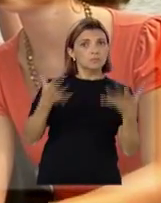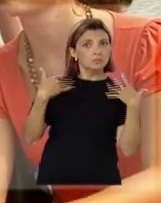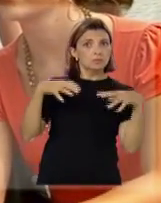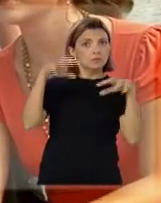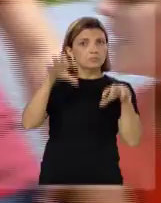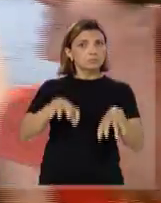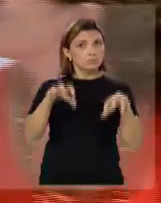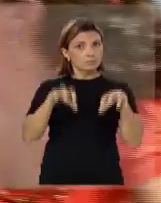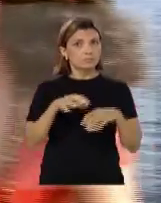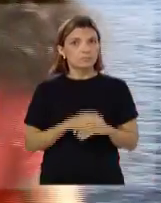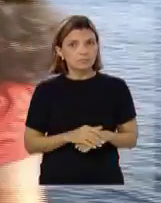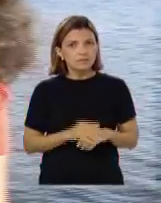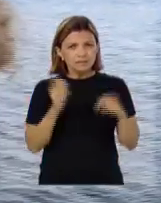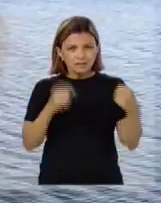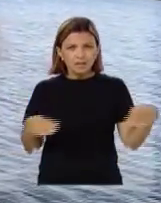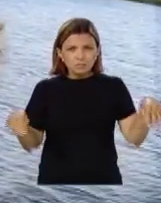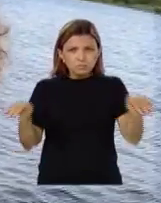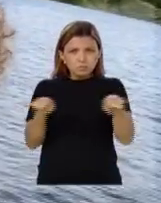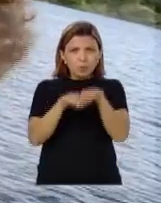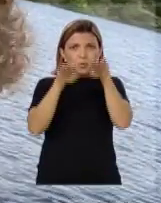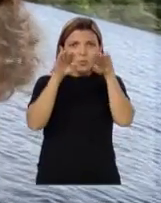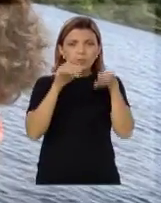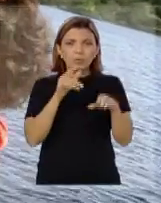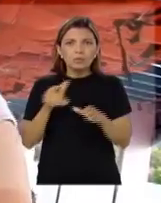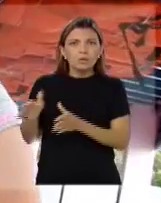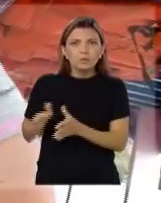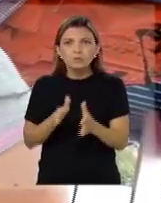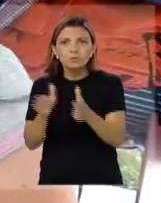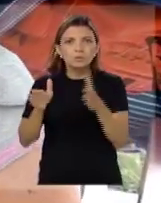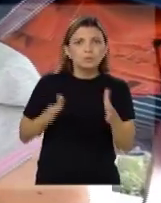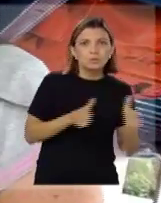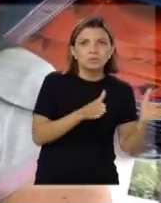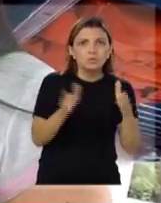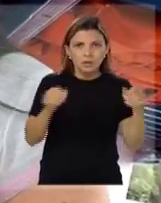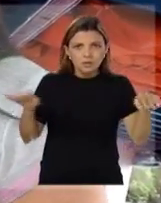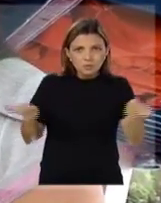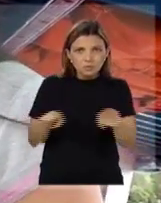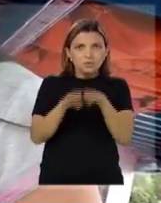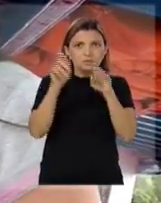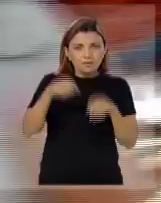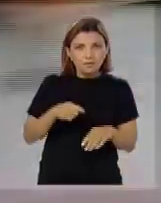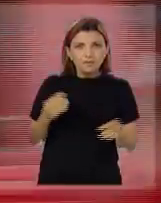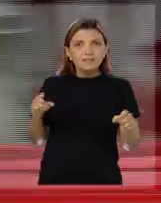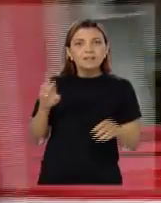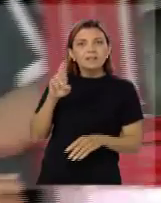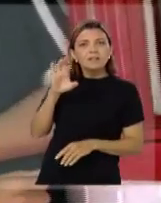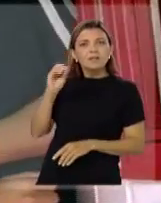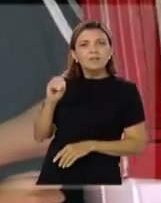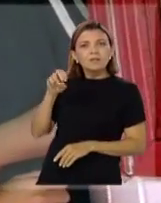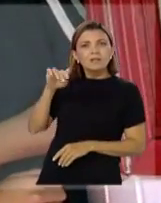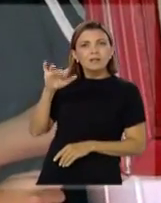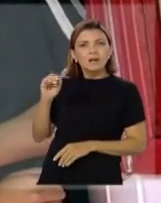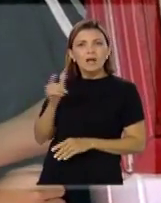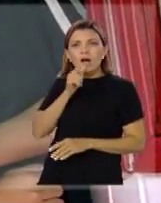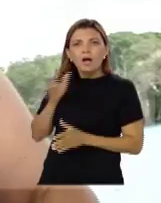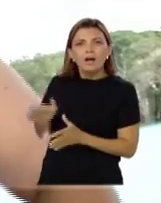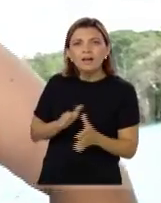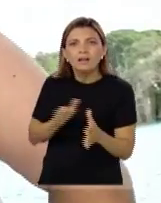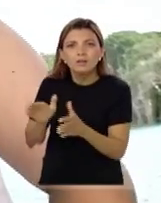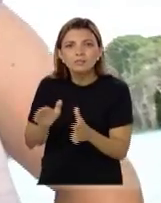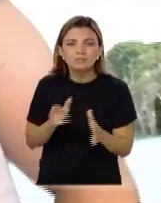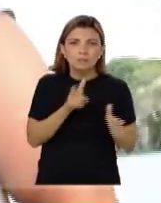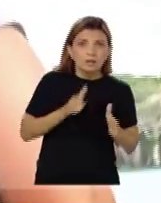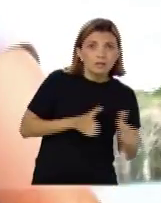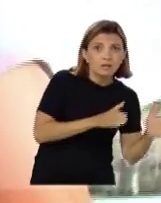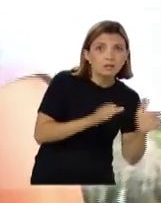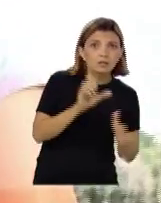o verão chuvoso. A gente vai conseguir ver o encontro das águas antes da chuva? Ah, vai sim. Ele não tá muito longe daqui, não. É o encontro do Rio Negro com os Solimões, né?